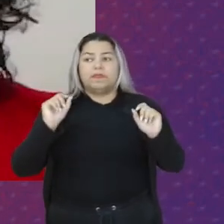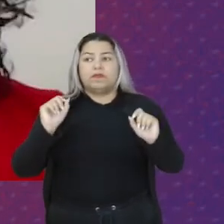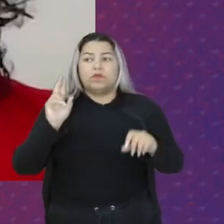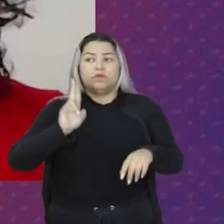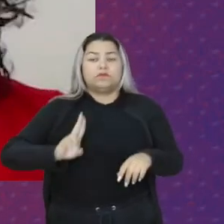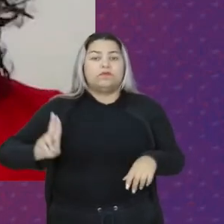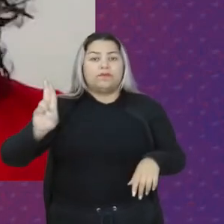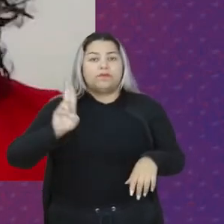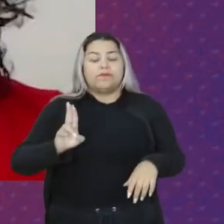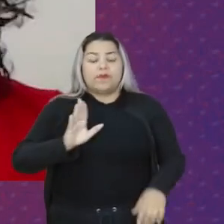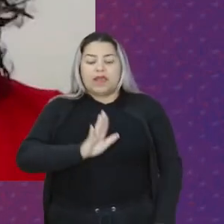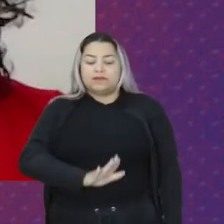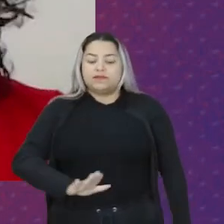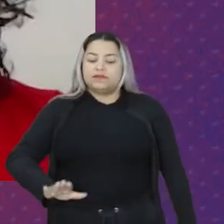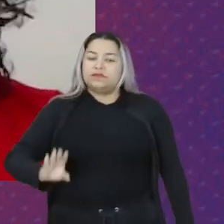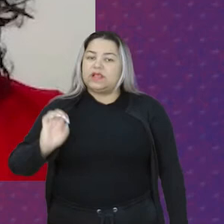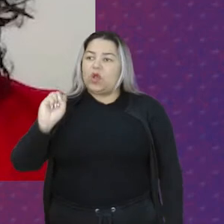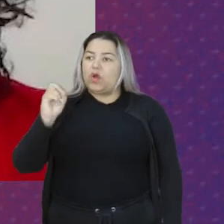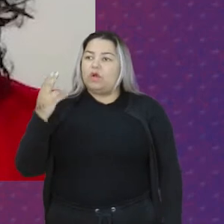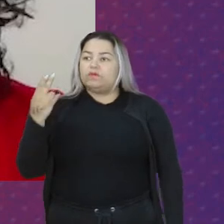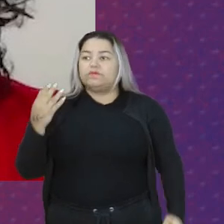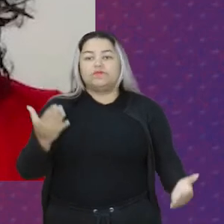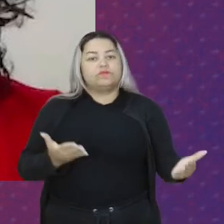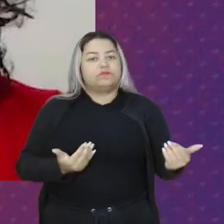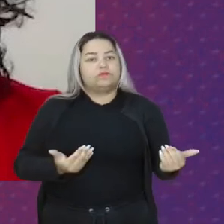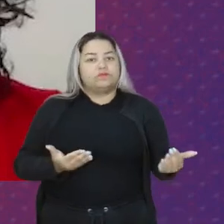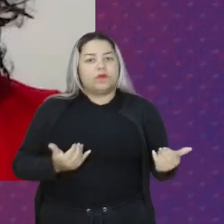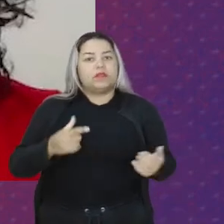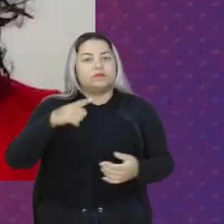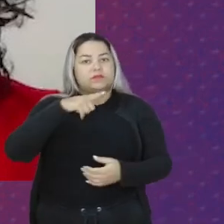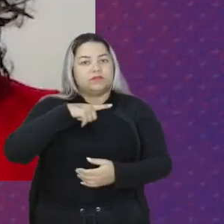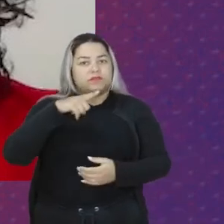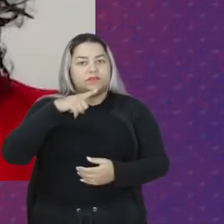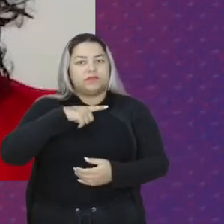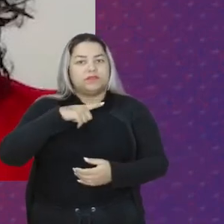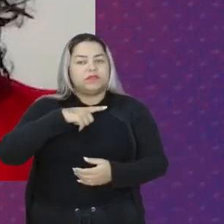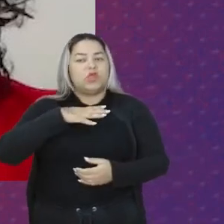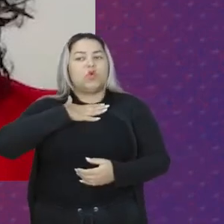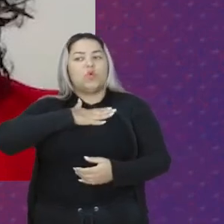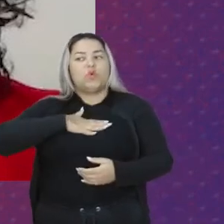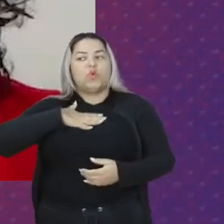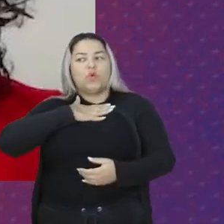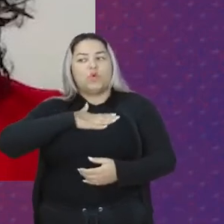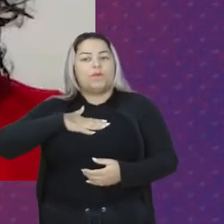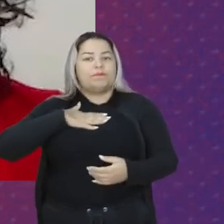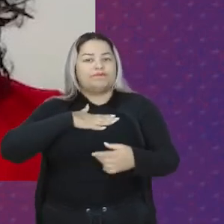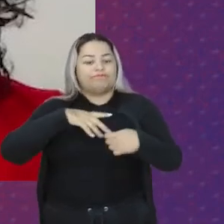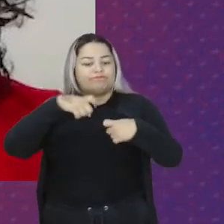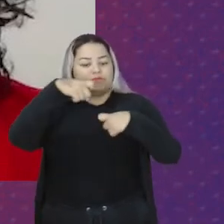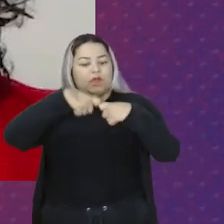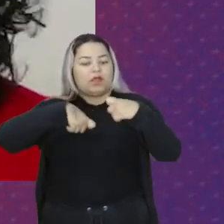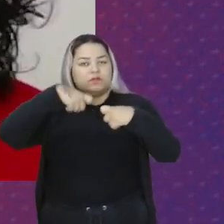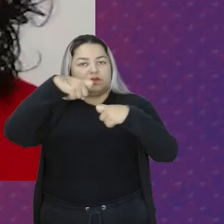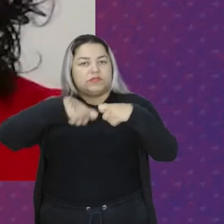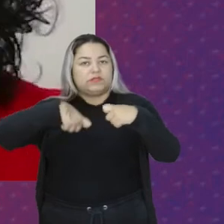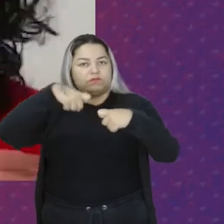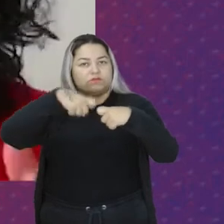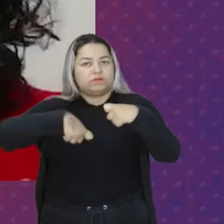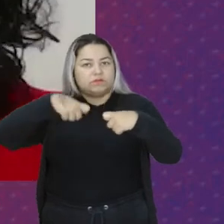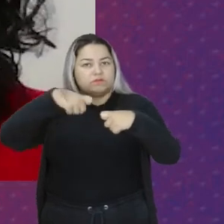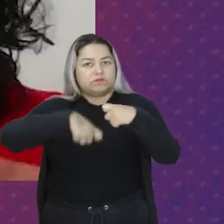uso de uma criança ou adolescente para obter um prazer sexual. E isso pode